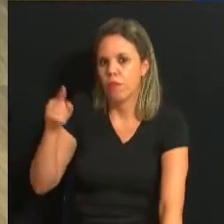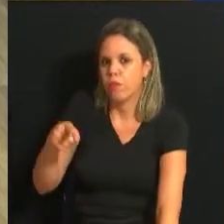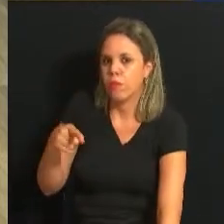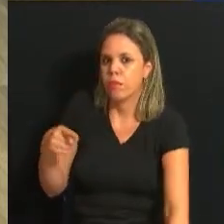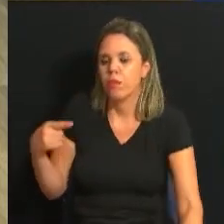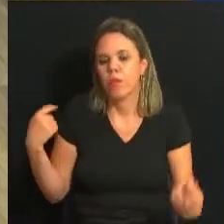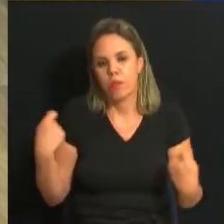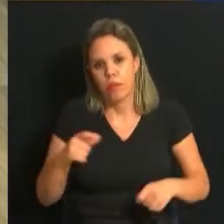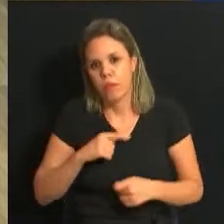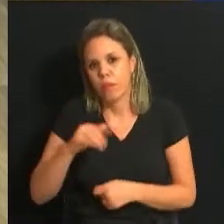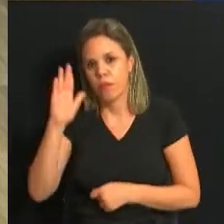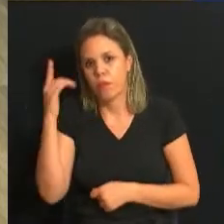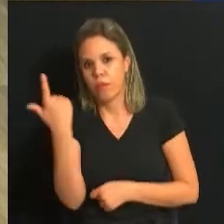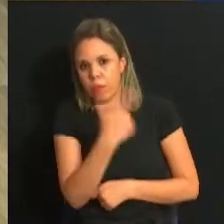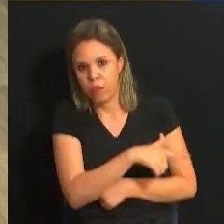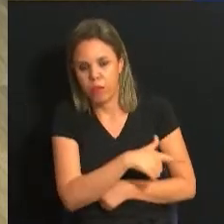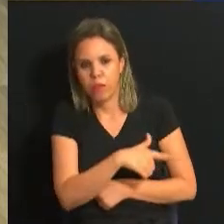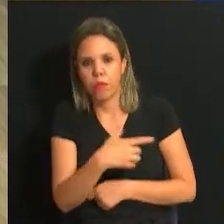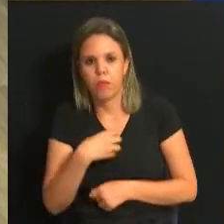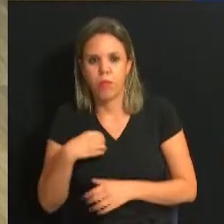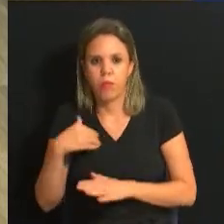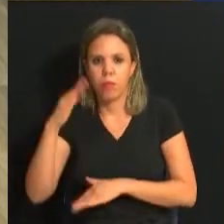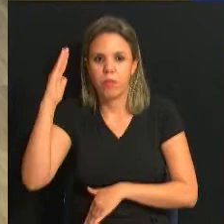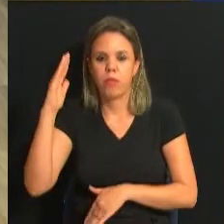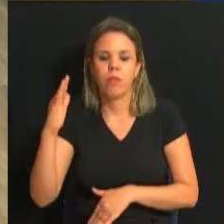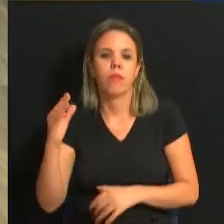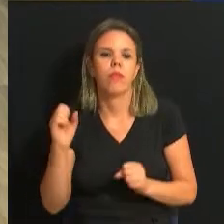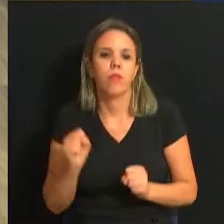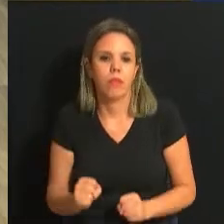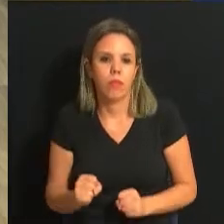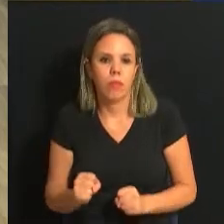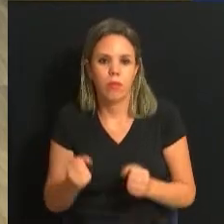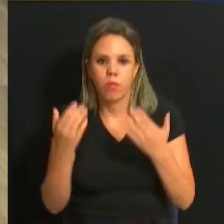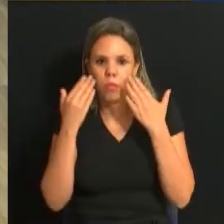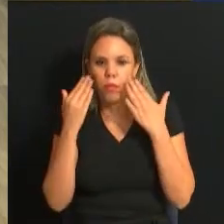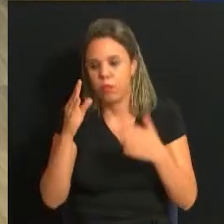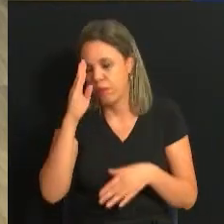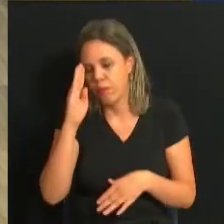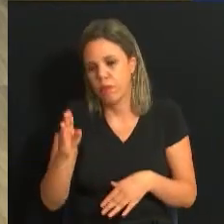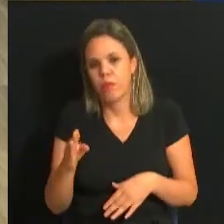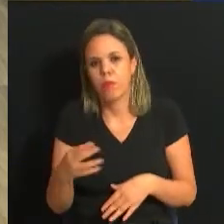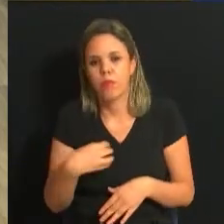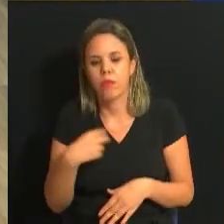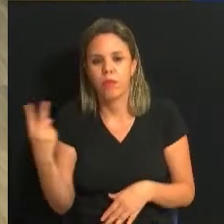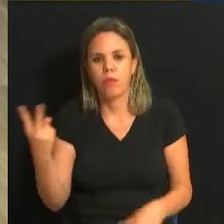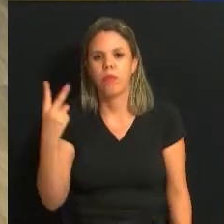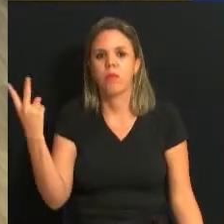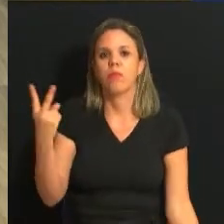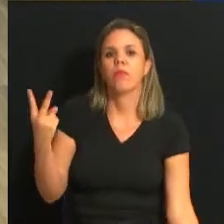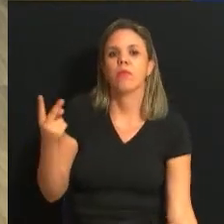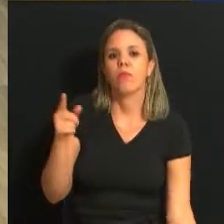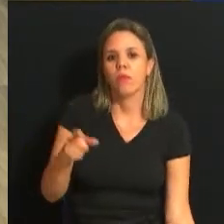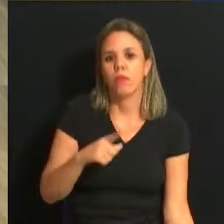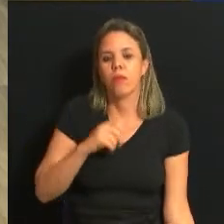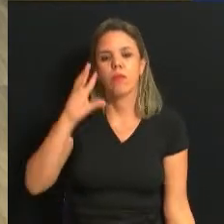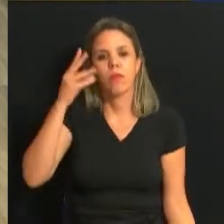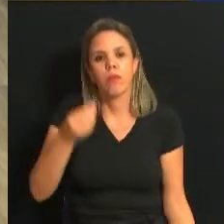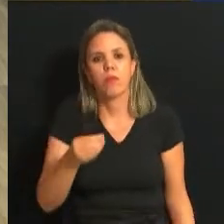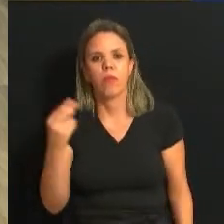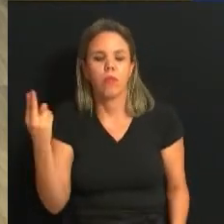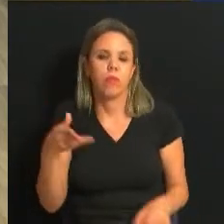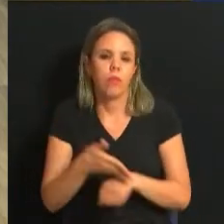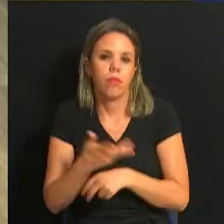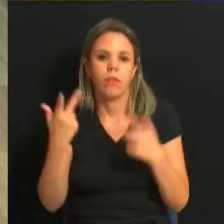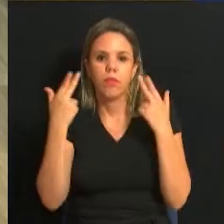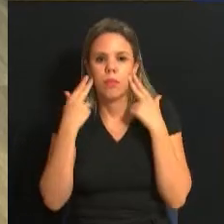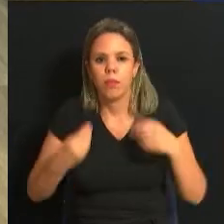ter mais que o outro para se sobressair, para poder se destacar, para ser valorizado. Você entende que isso já faz parte da